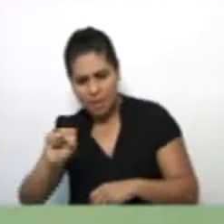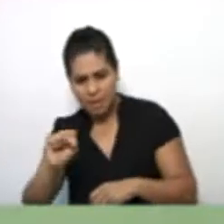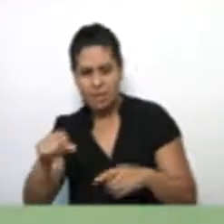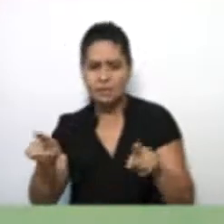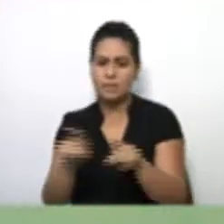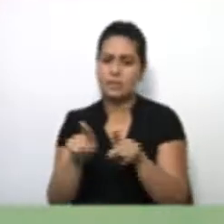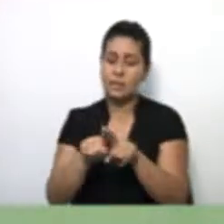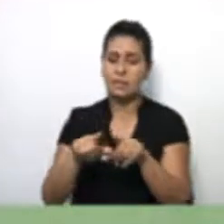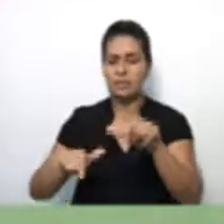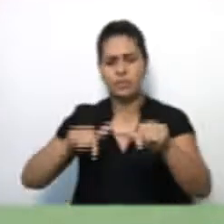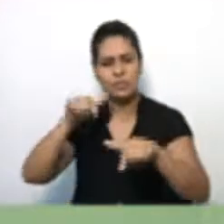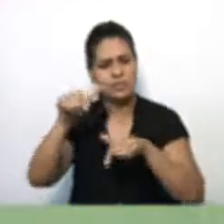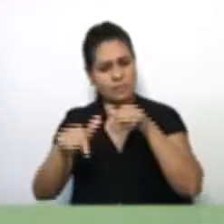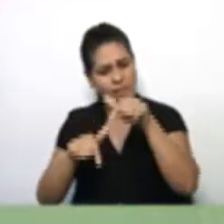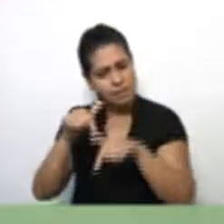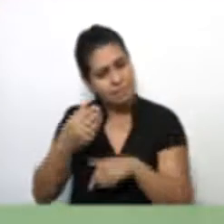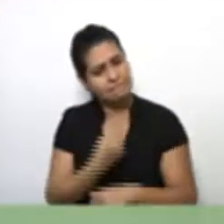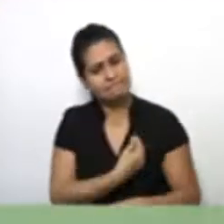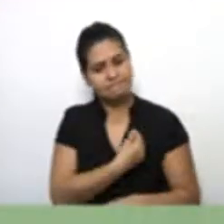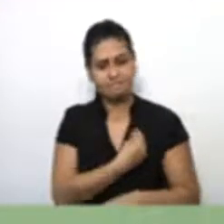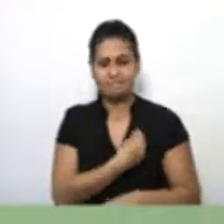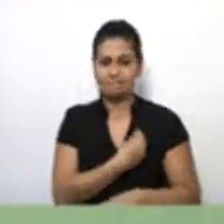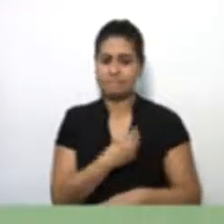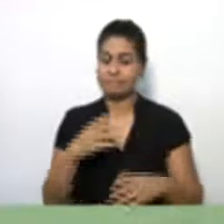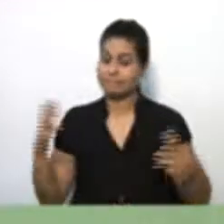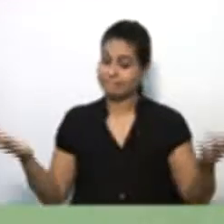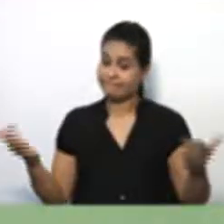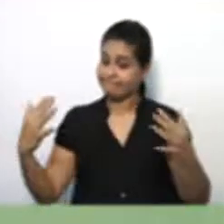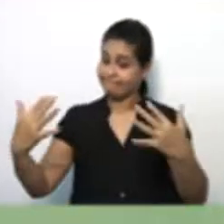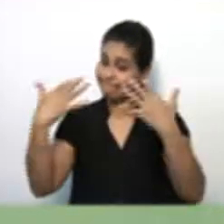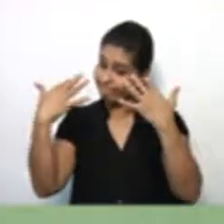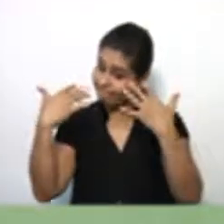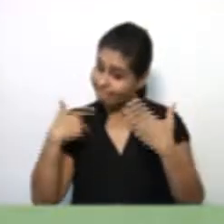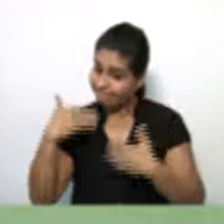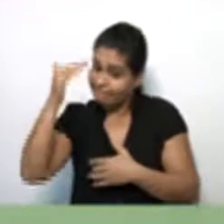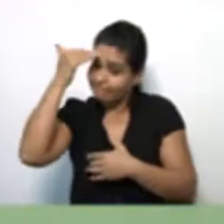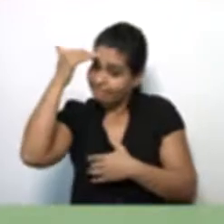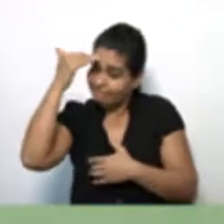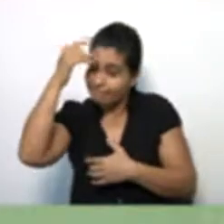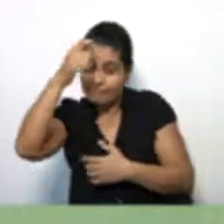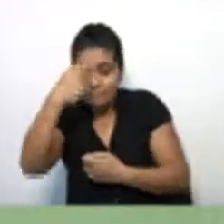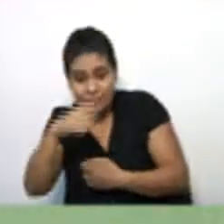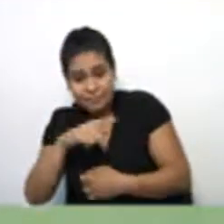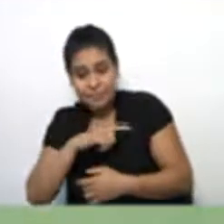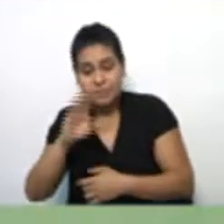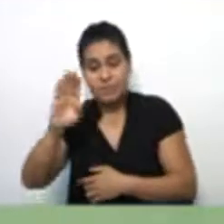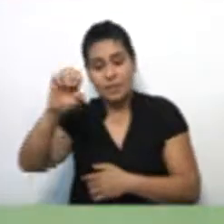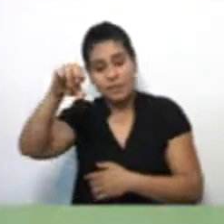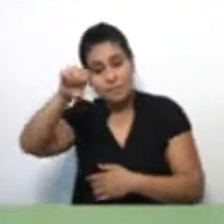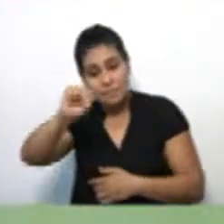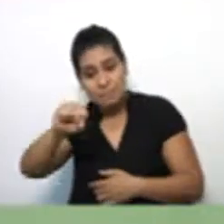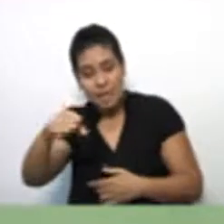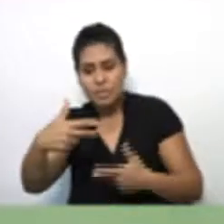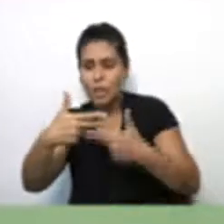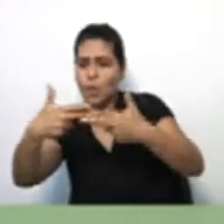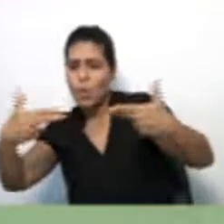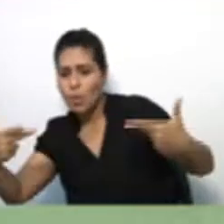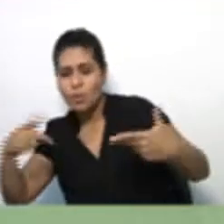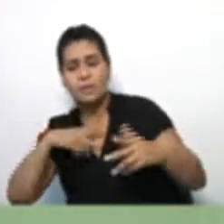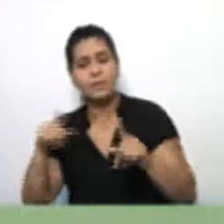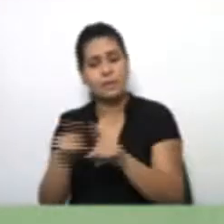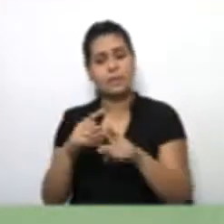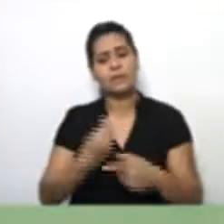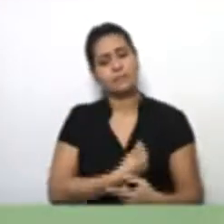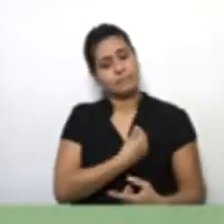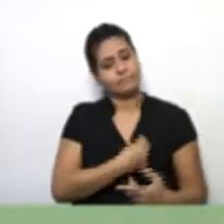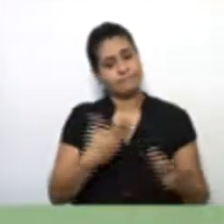de serviços para viver. Meu querido, preste bem atenção nisso, ó, nós precisamos de bens e serviços para viver. E